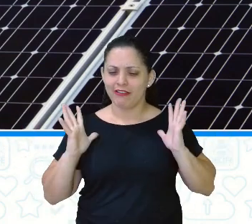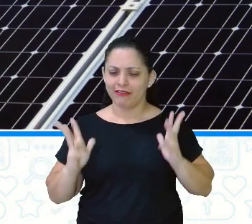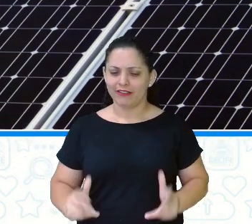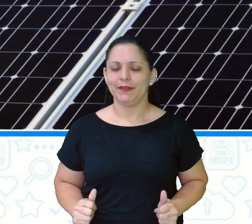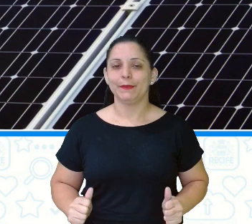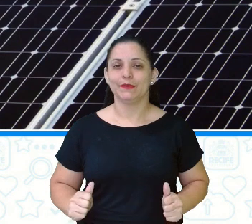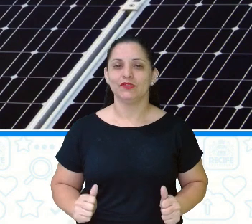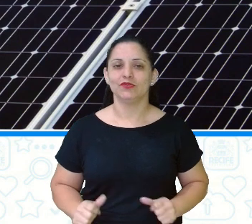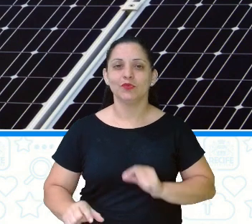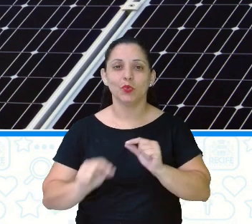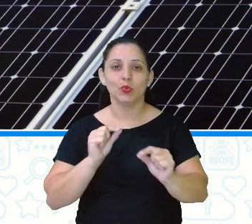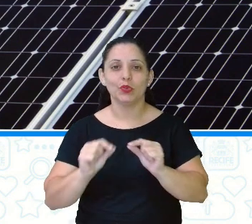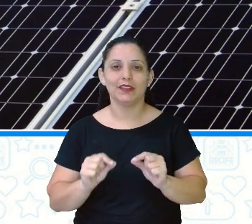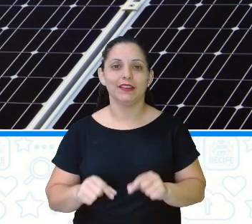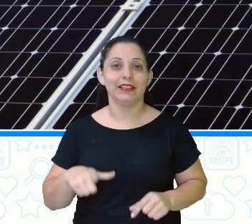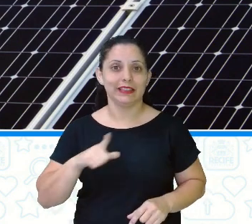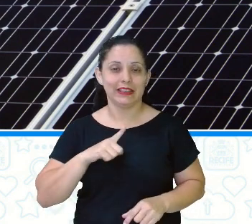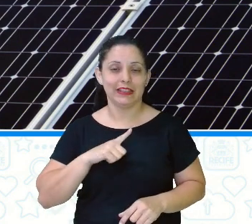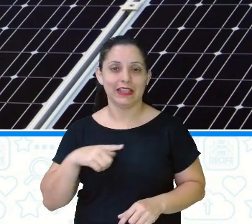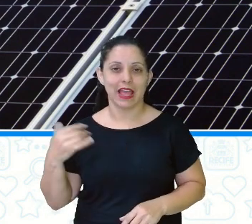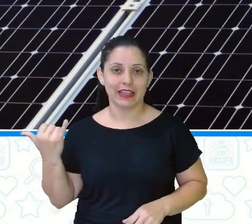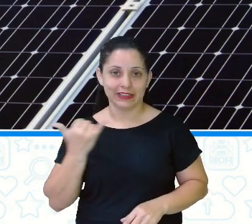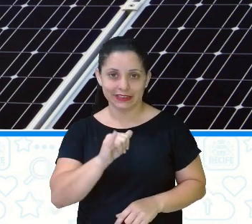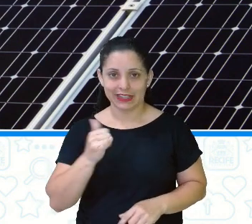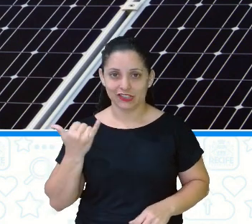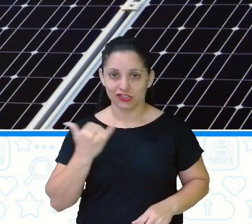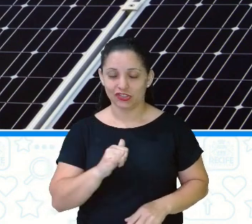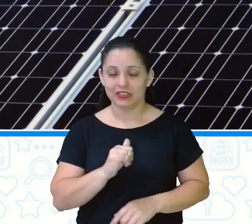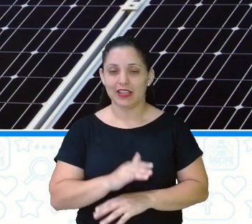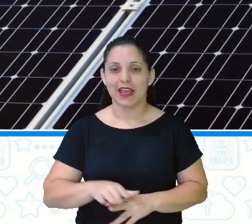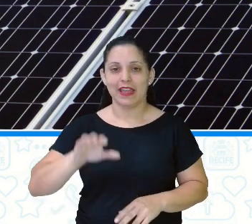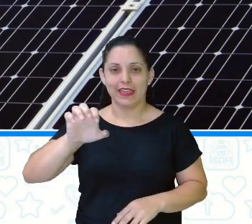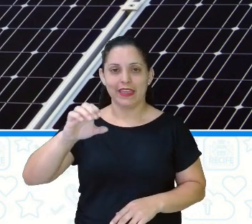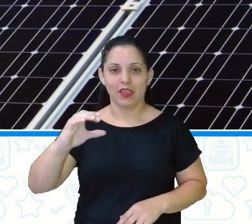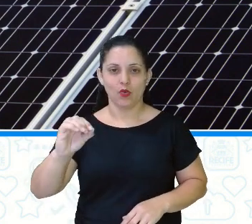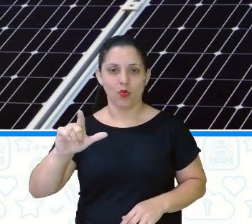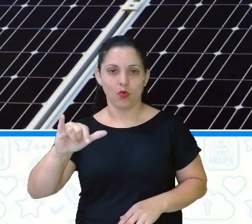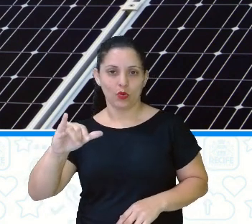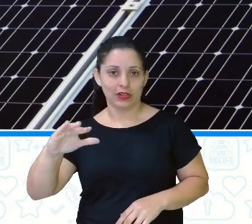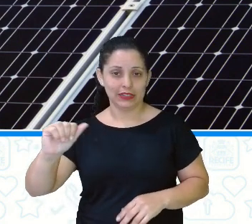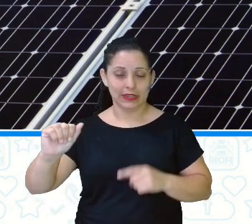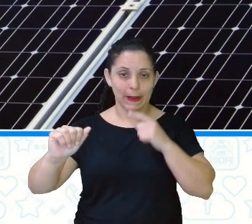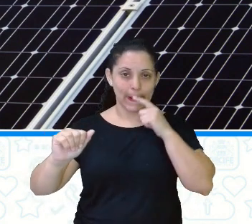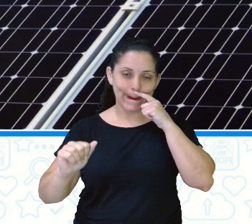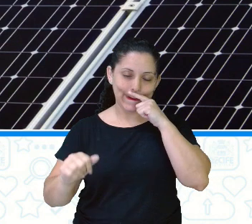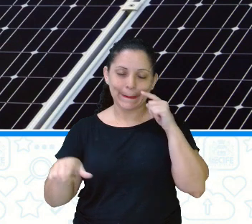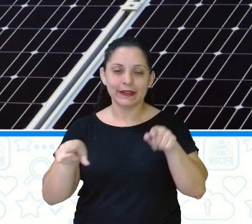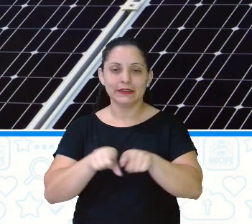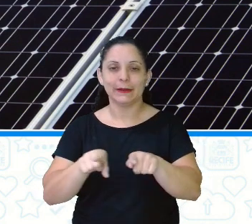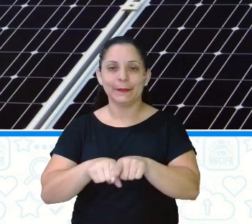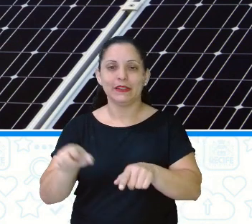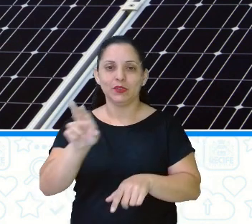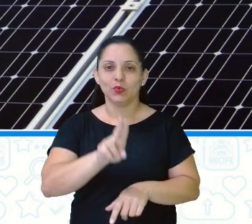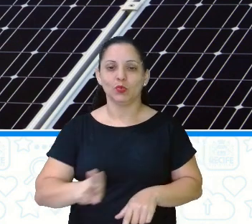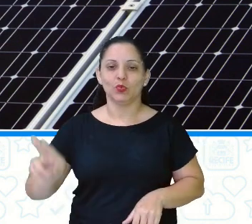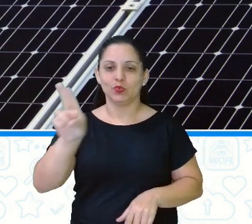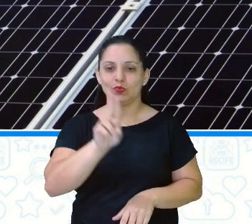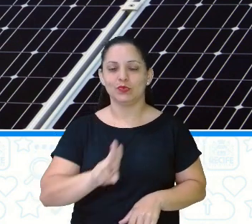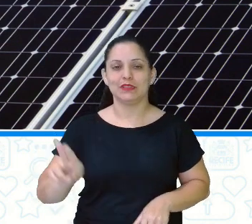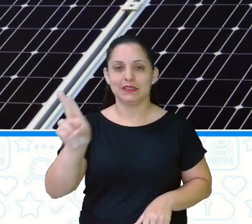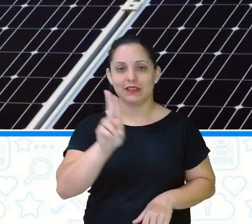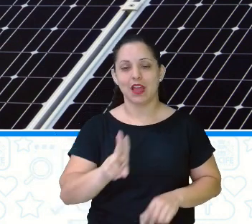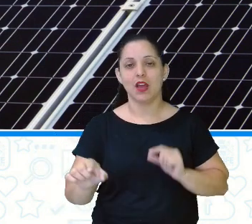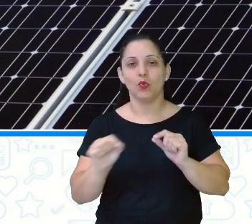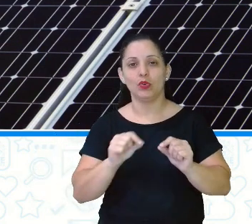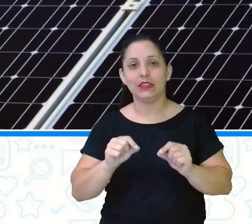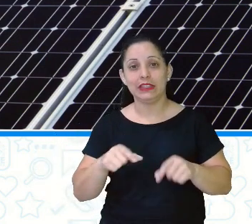posso utilizar energia eólica para produzir energia elétrica. Eu posso utilizar as células ali, as